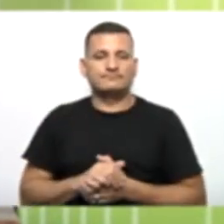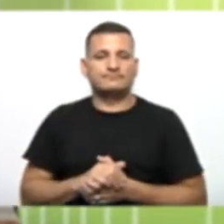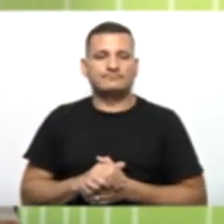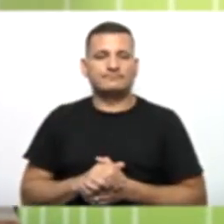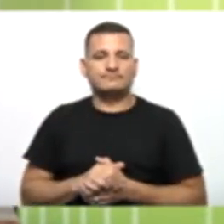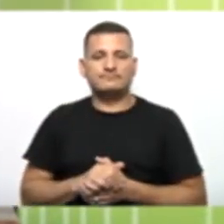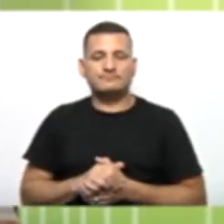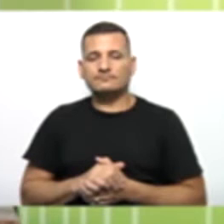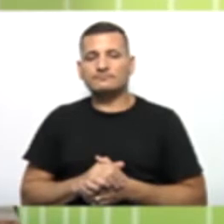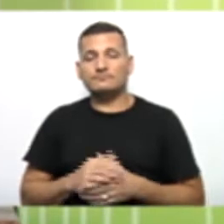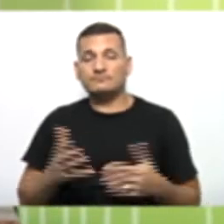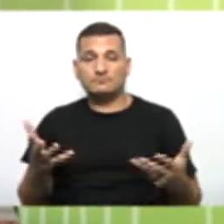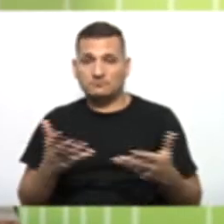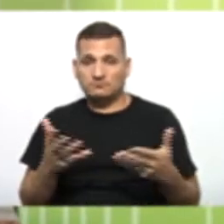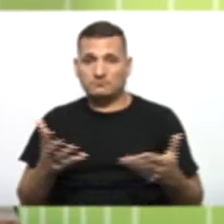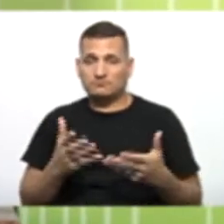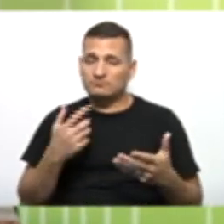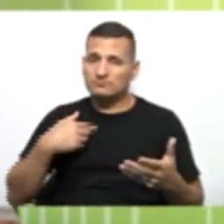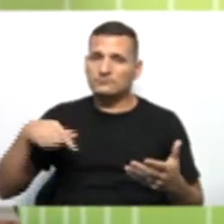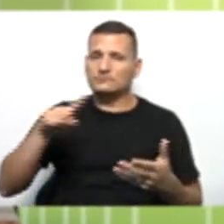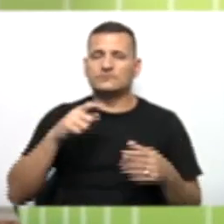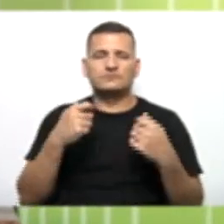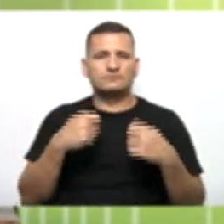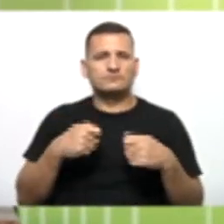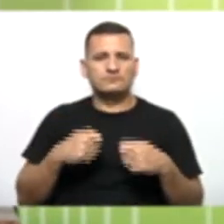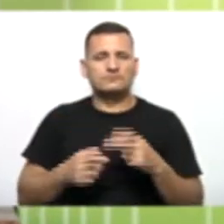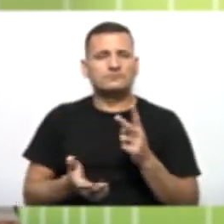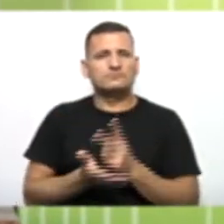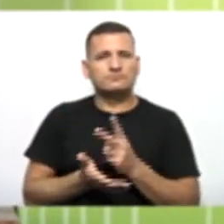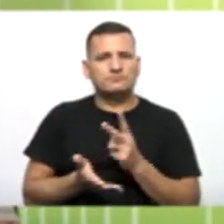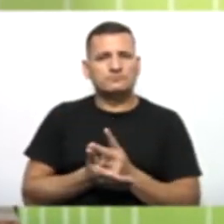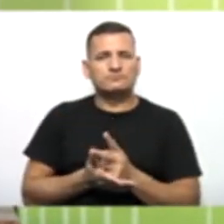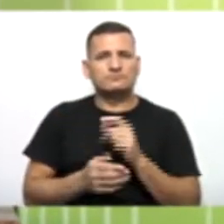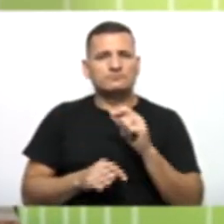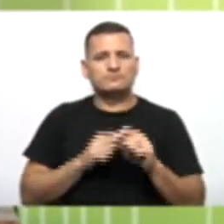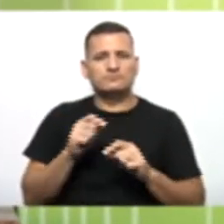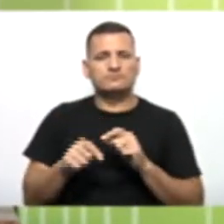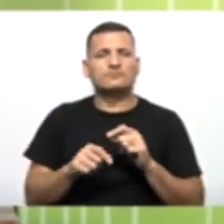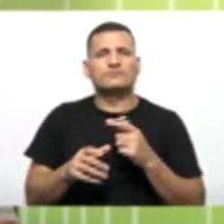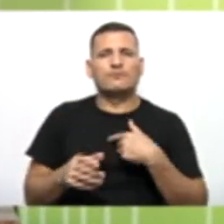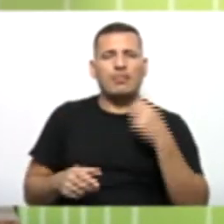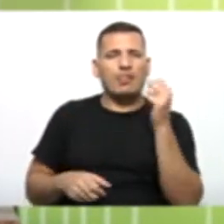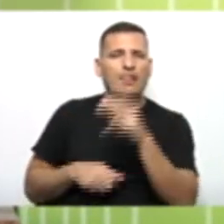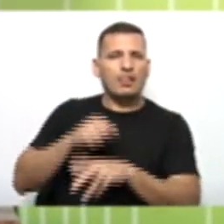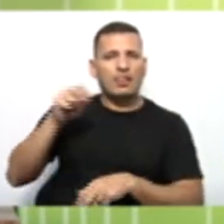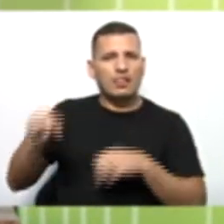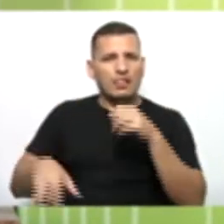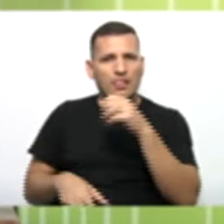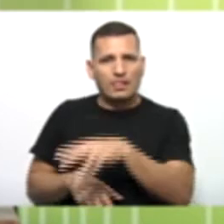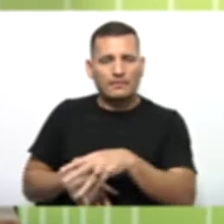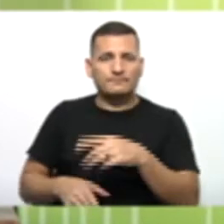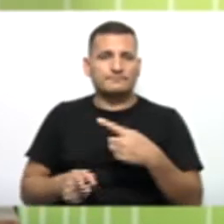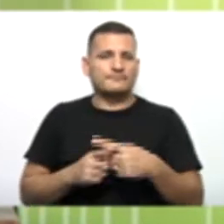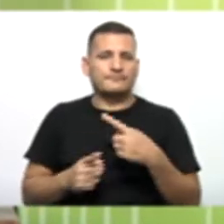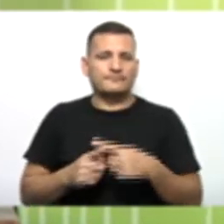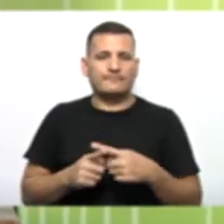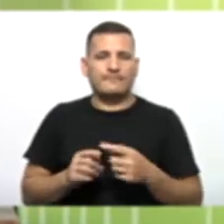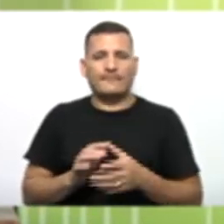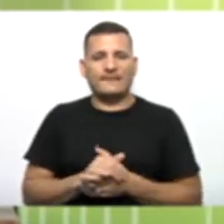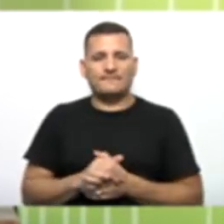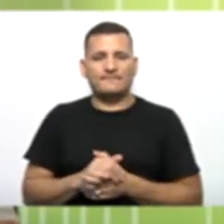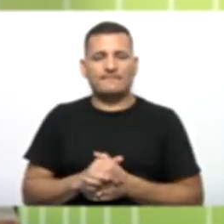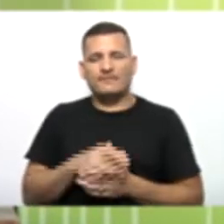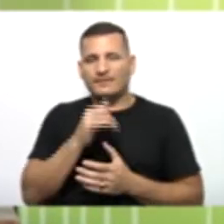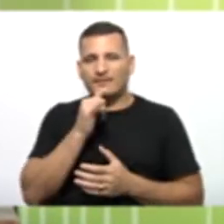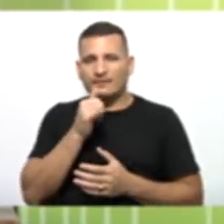Então, hoje, nós precisamos sempre ter muito cuidado com o que nós vamos descartar. Por quê? Um pequeno aparelho